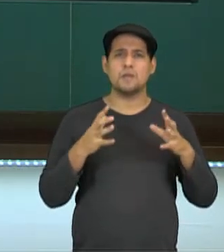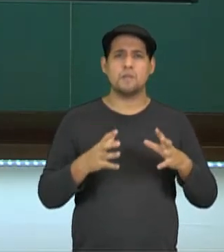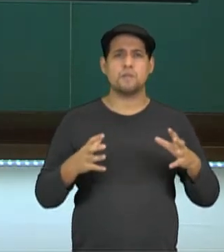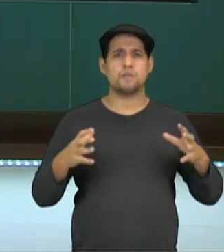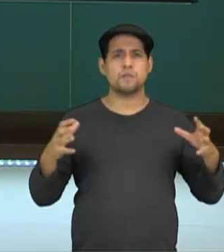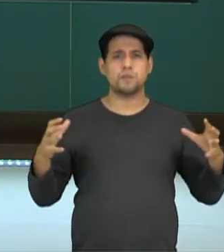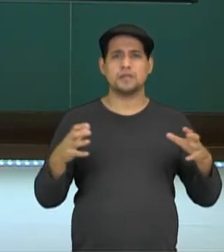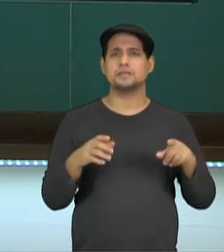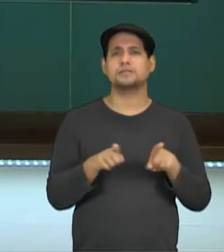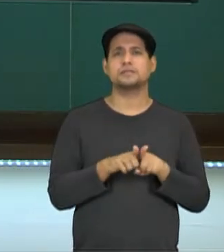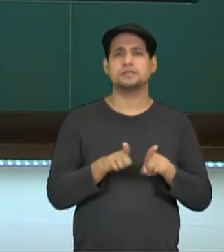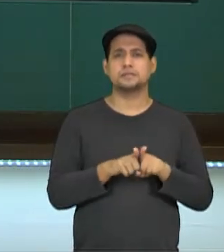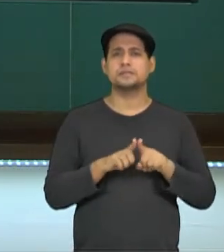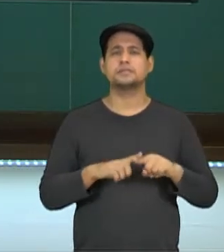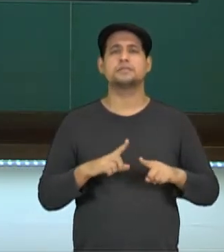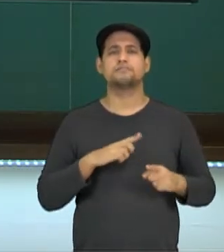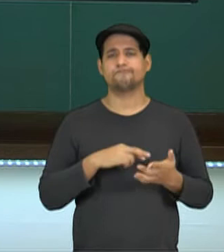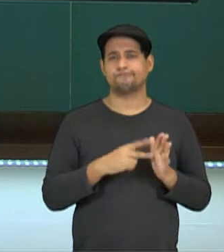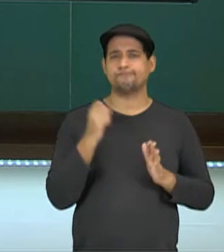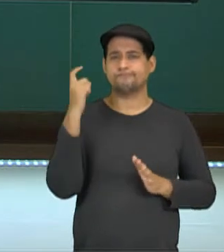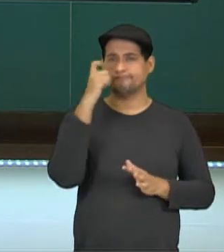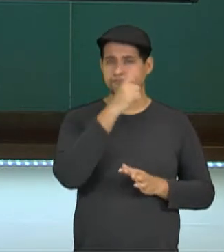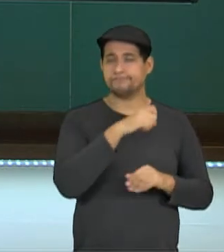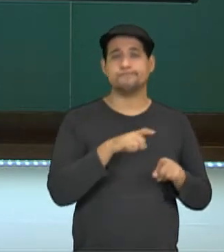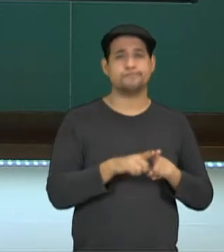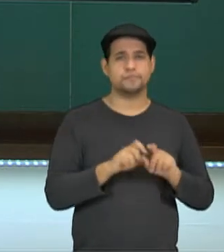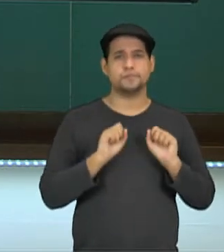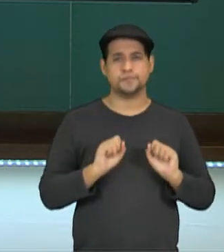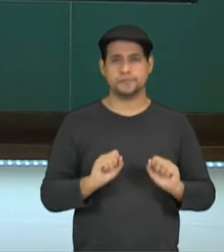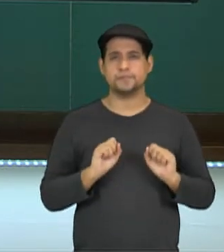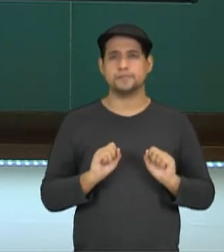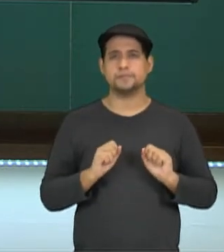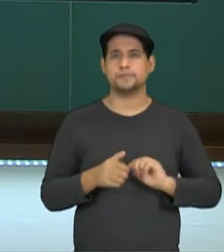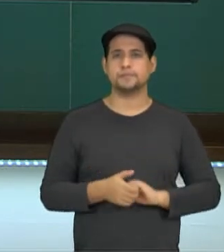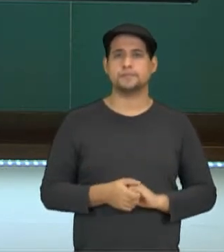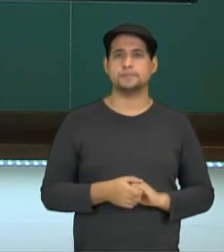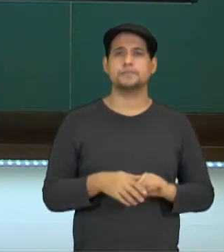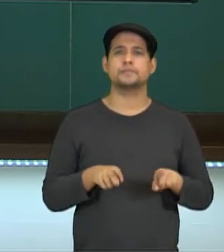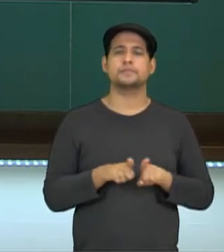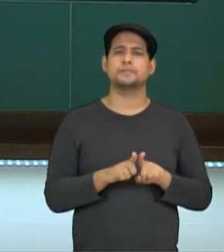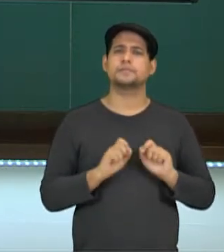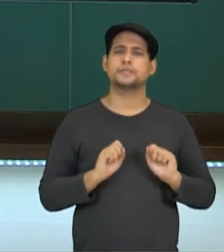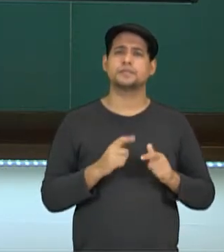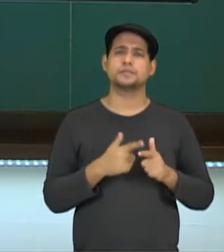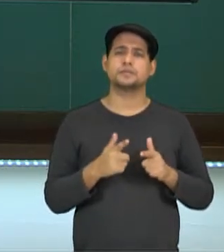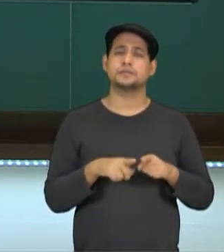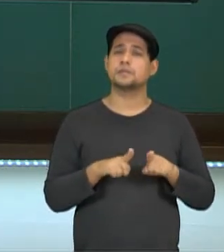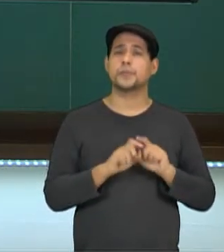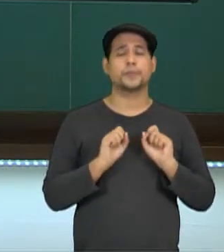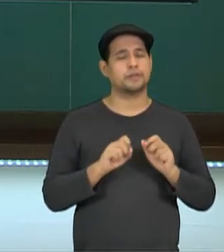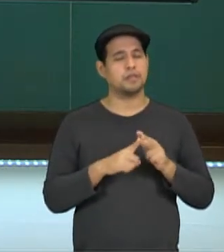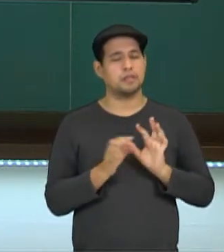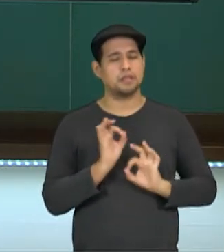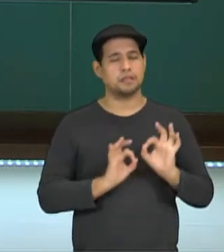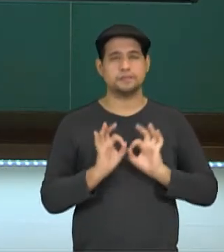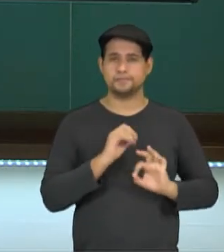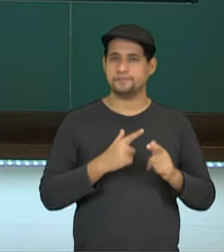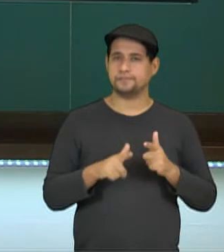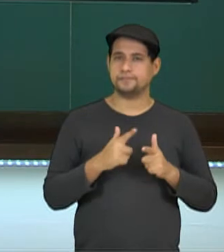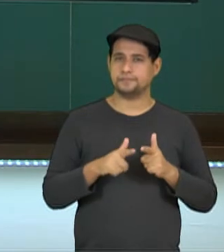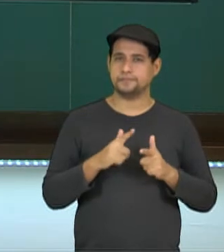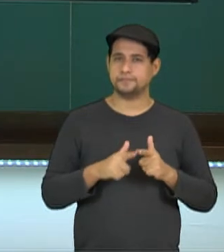demande uma solução complexa, ele pode ter uma solução, ele deve ter uma solução e a gente pode resolver esse